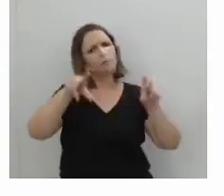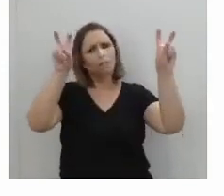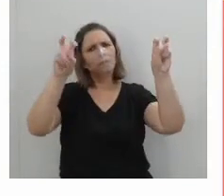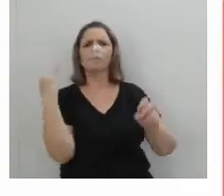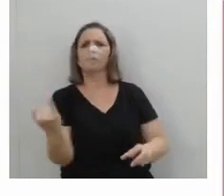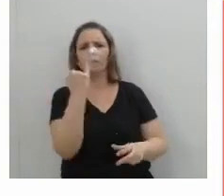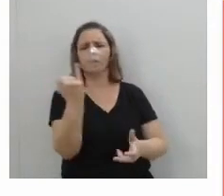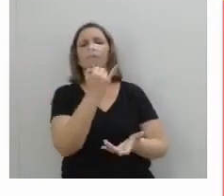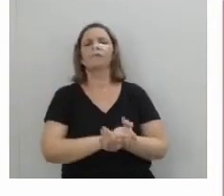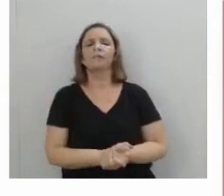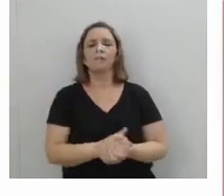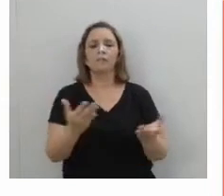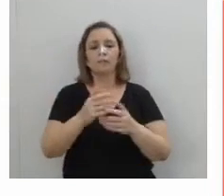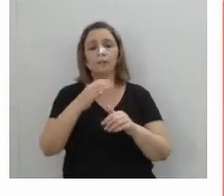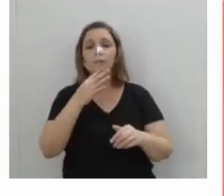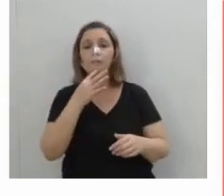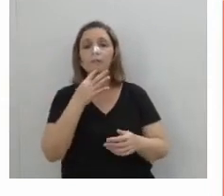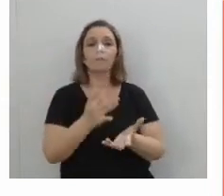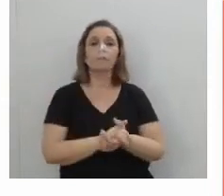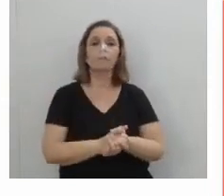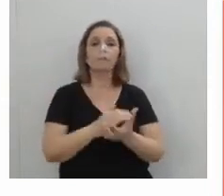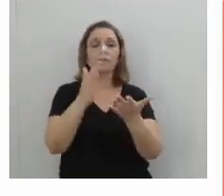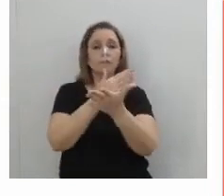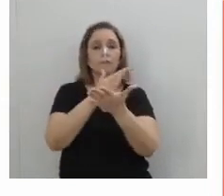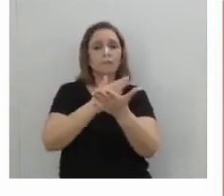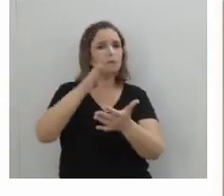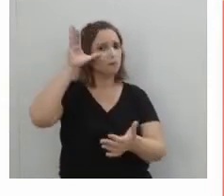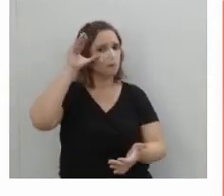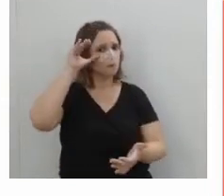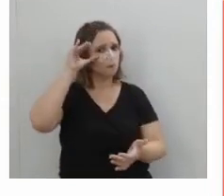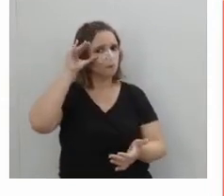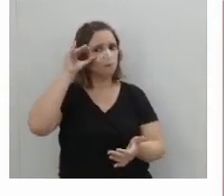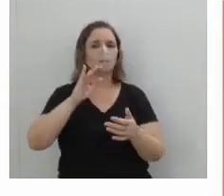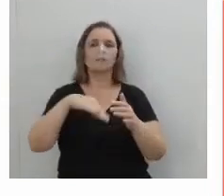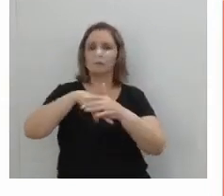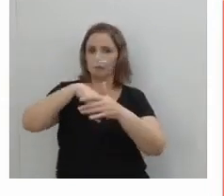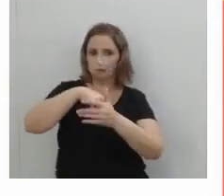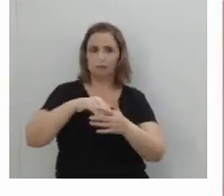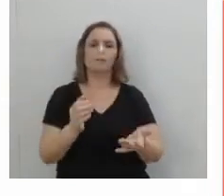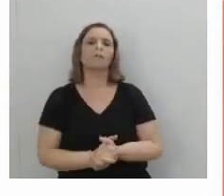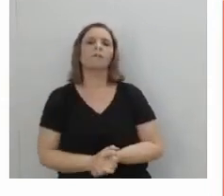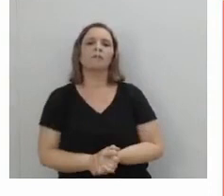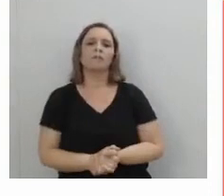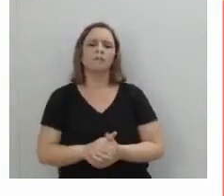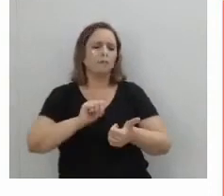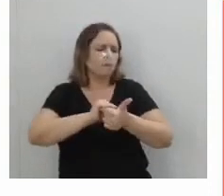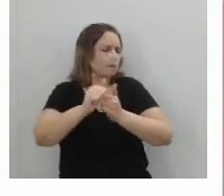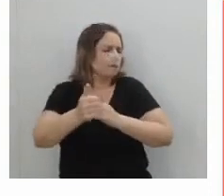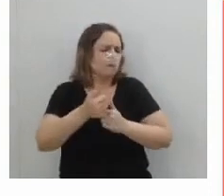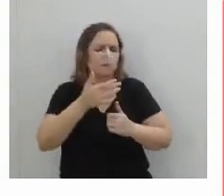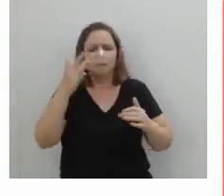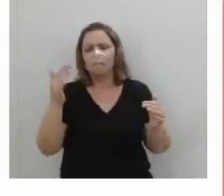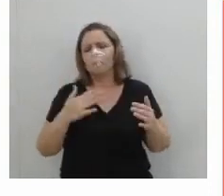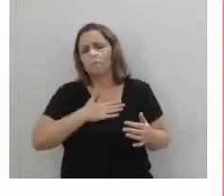deles. Vamos conhecer agora algumas curiosidades sobre esse esporte tão querido entre